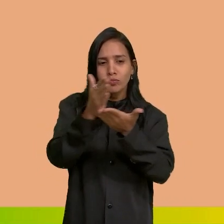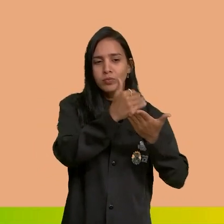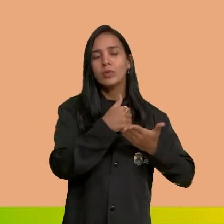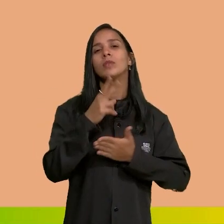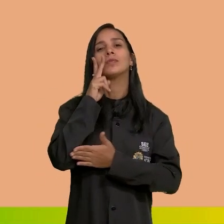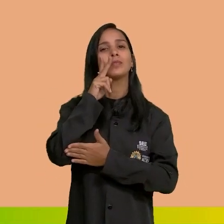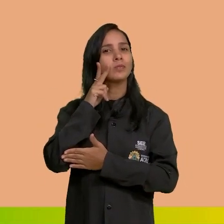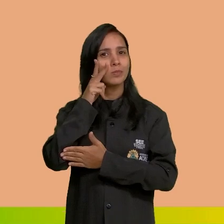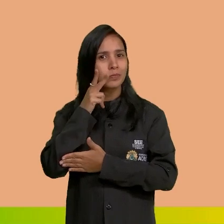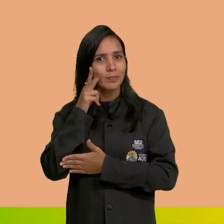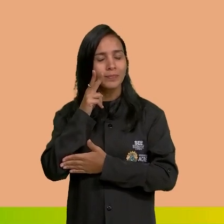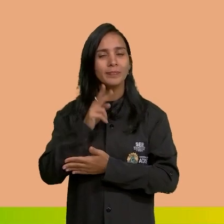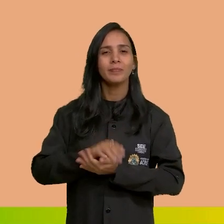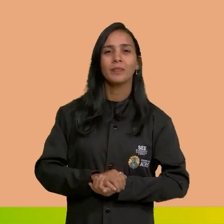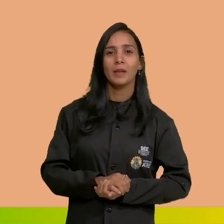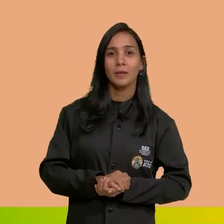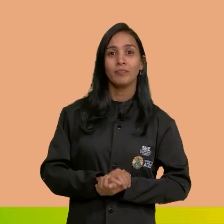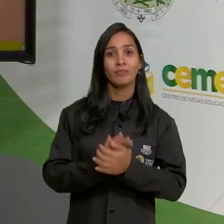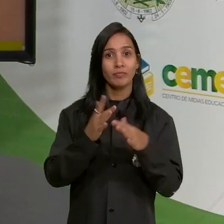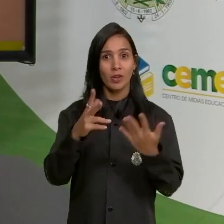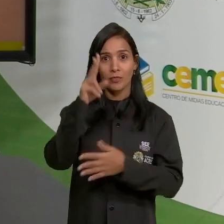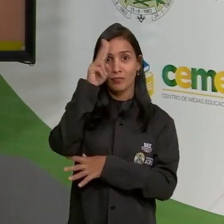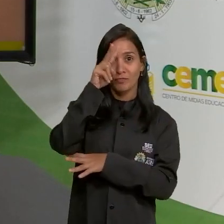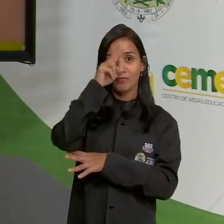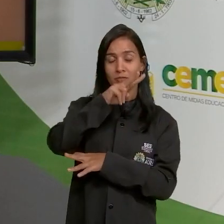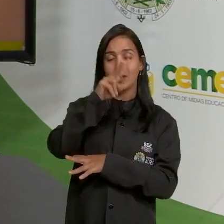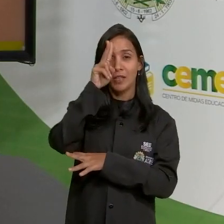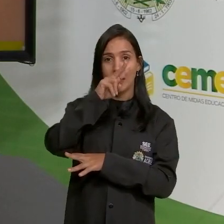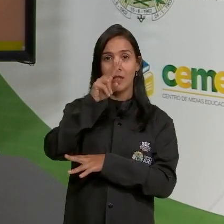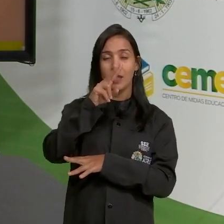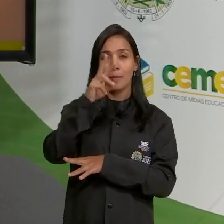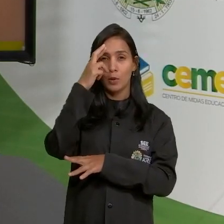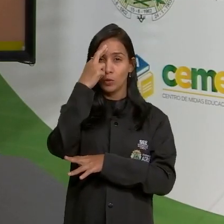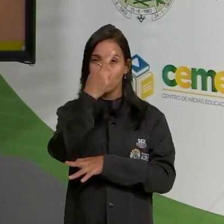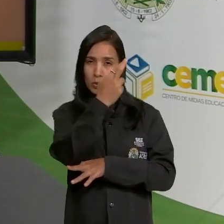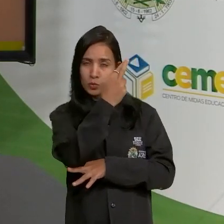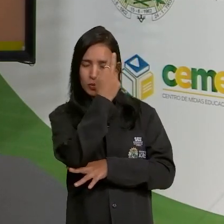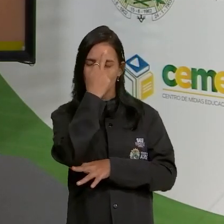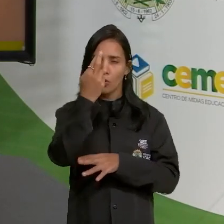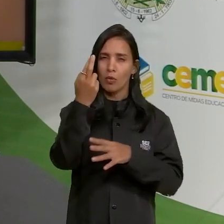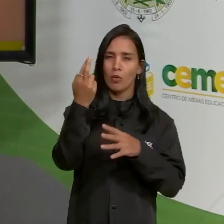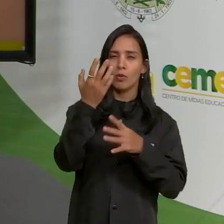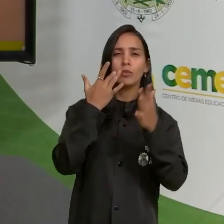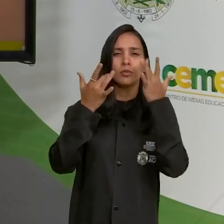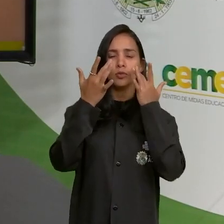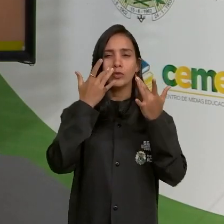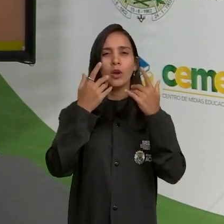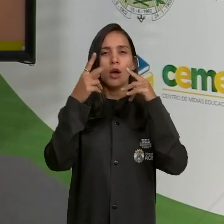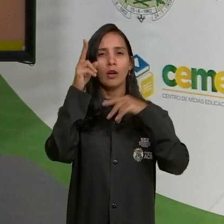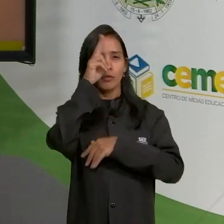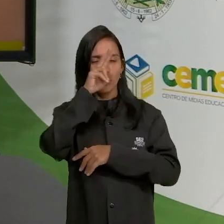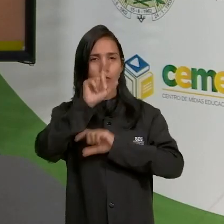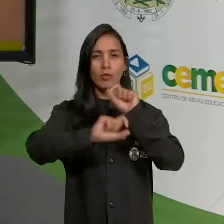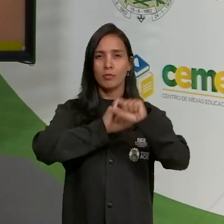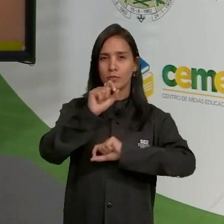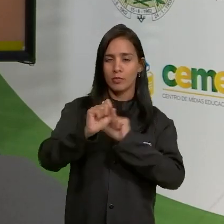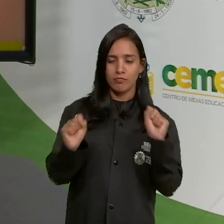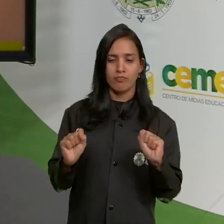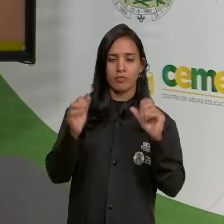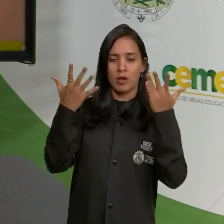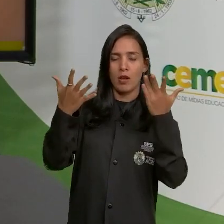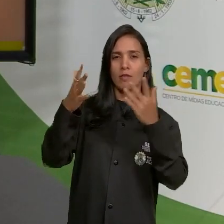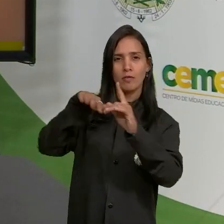lembrando aqui sobre essa história do teatro, a gente vai perceber que essas festas ao deus Dionísio,